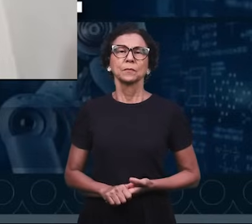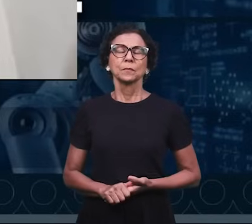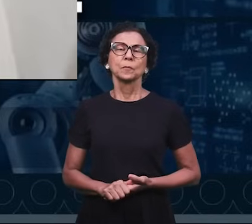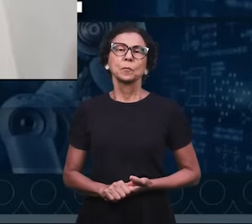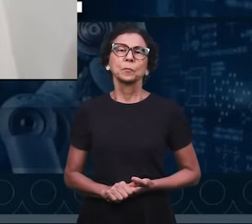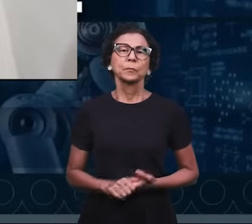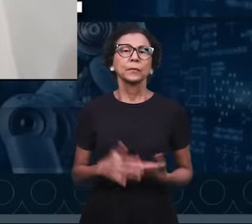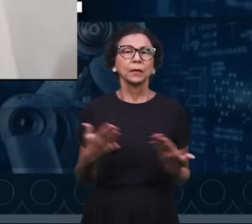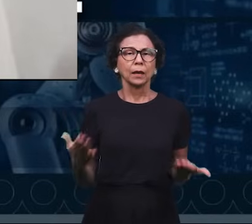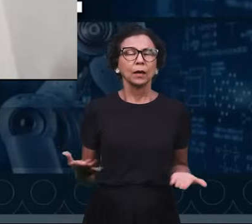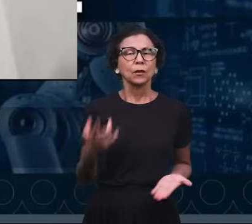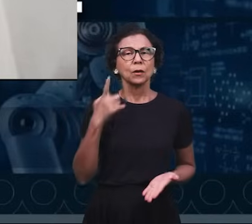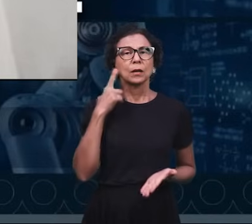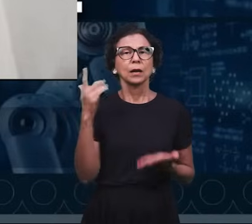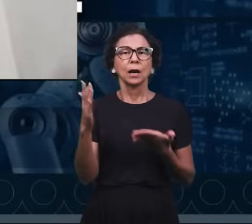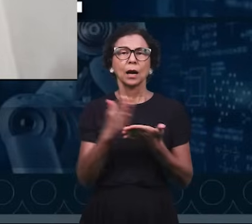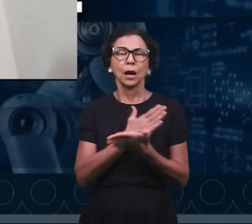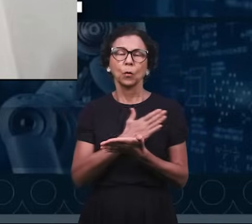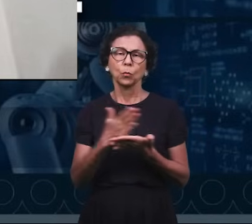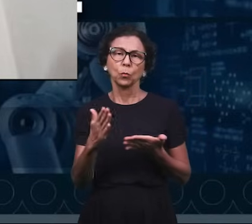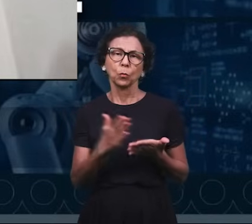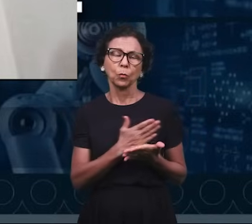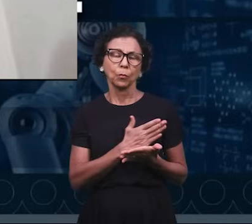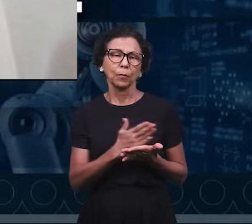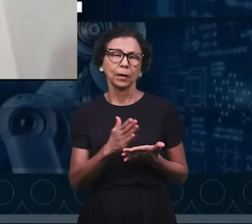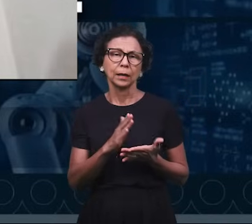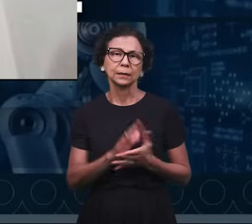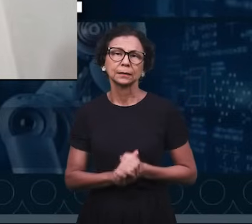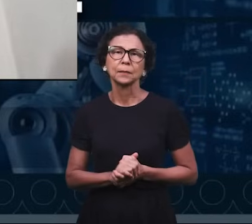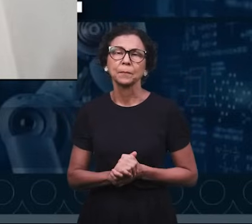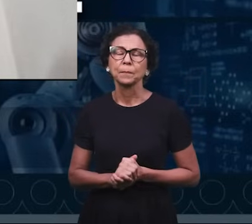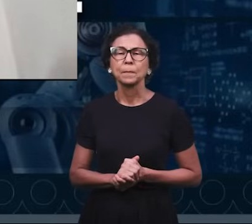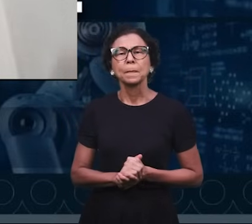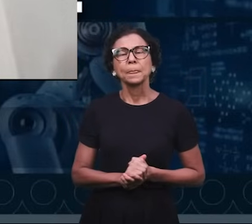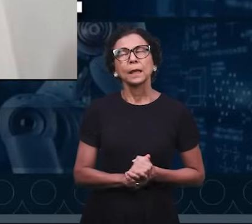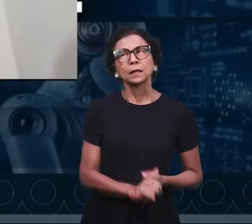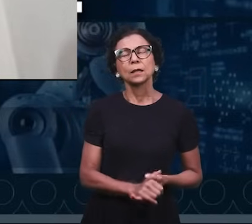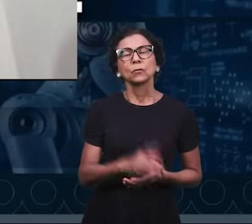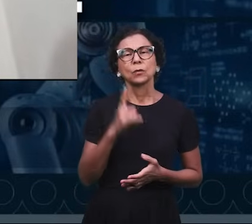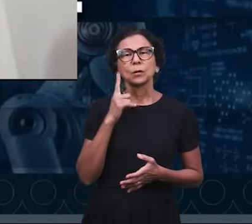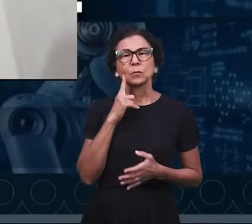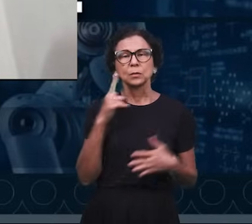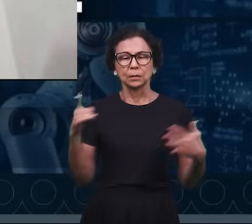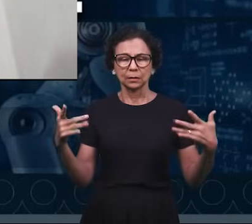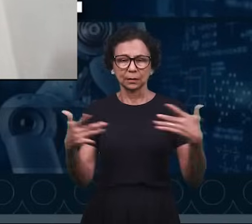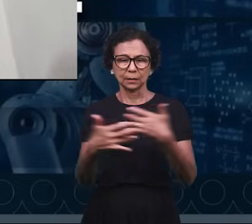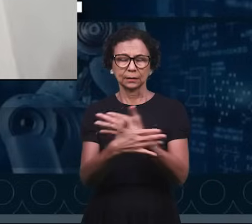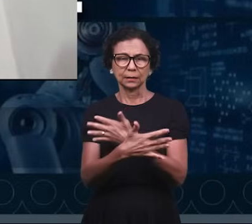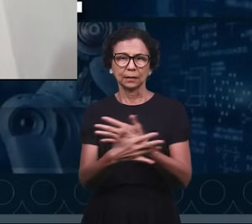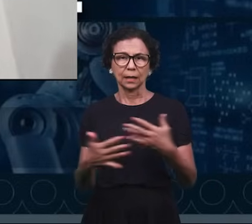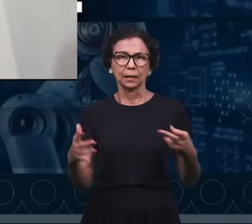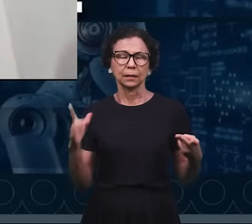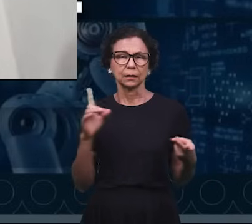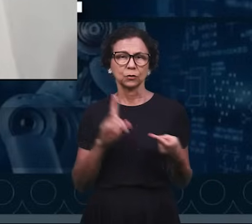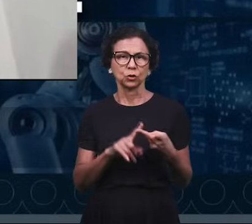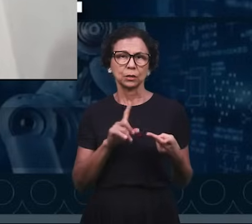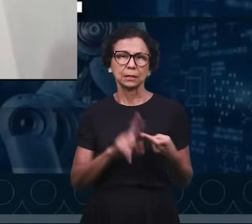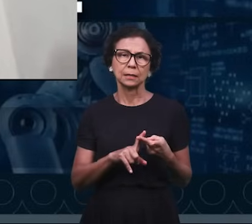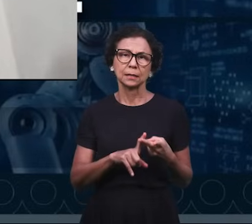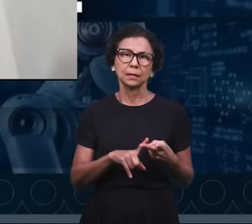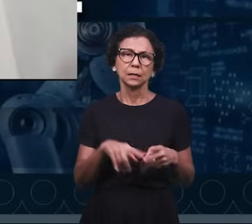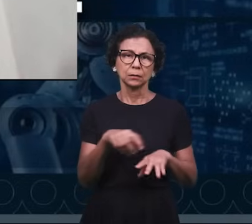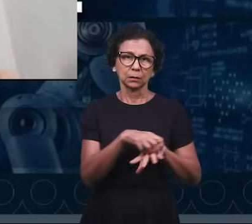citar algumas, como por exemplo a questão do tráfego. Então, no tráfego de cidades, que é ali o tráfego